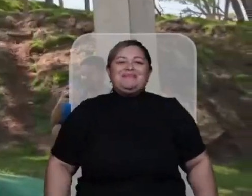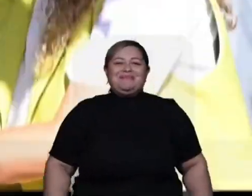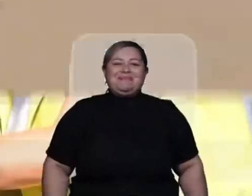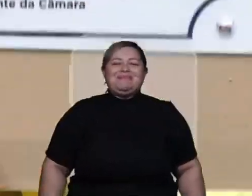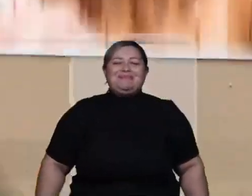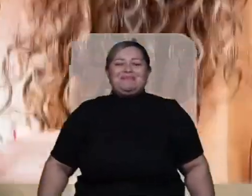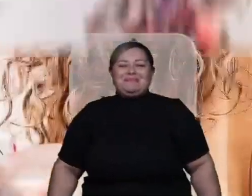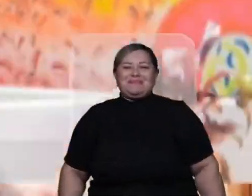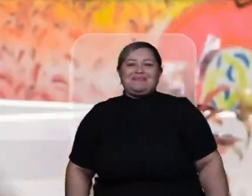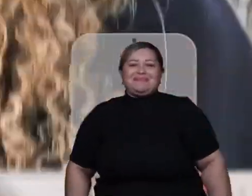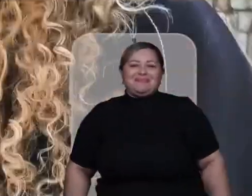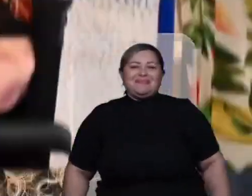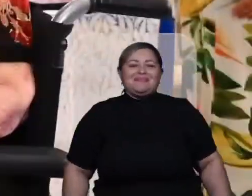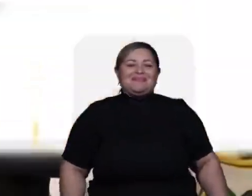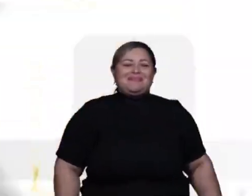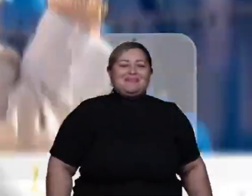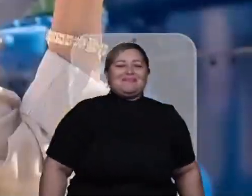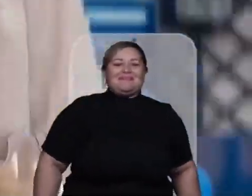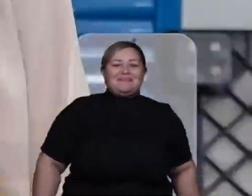eleição.